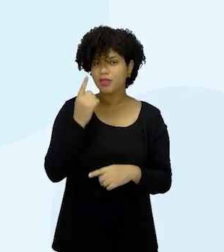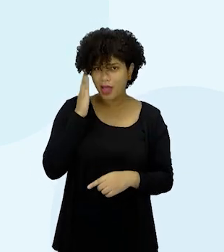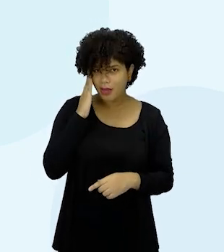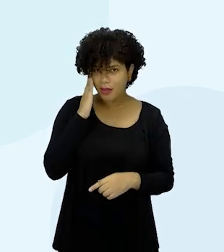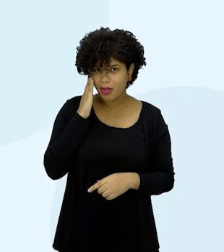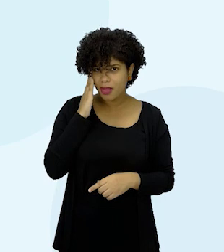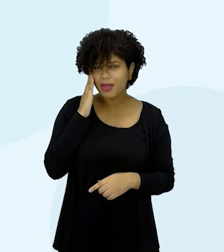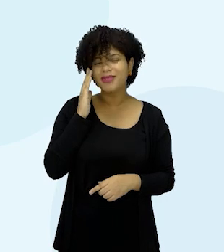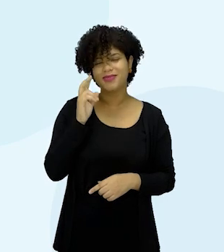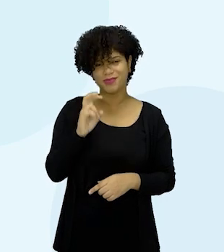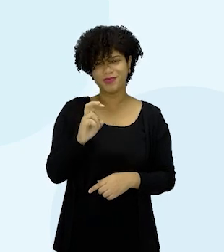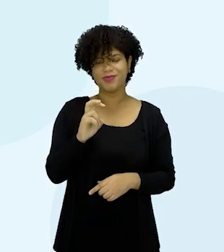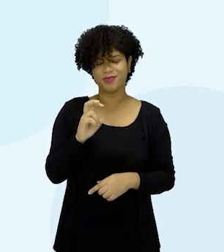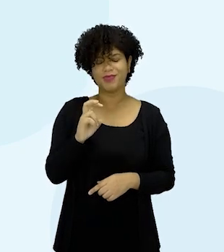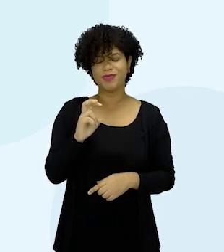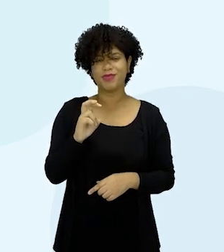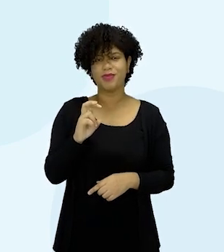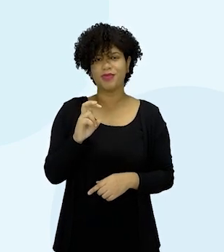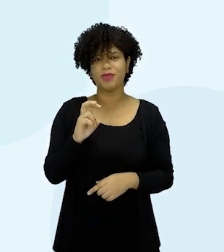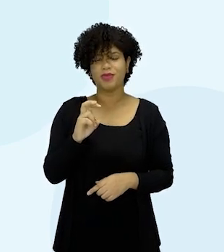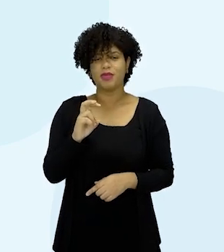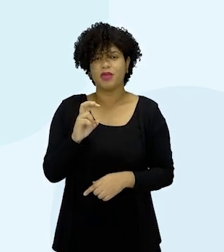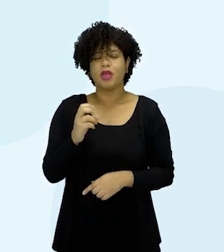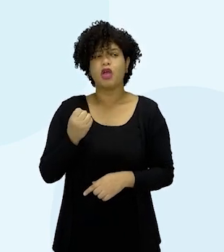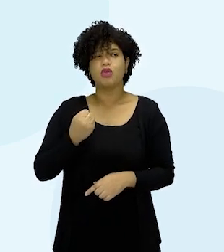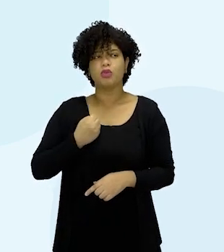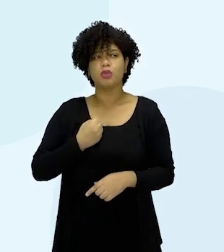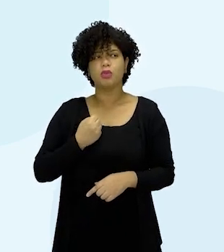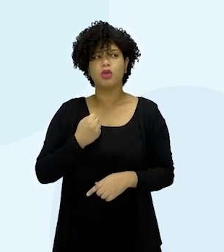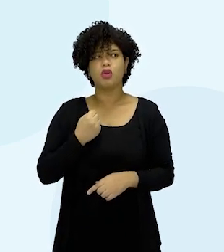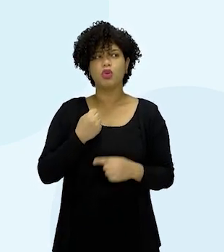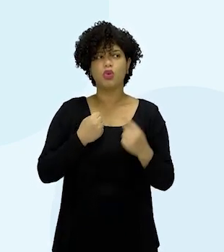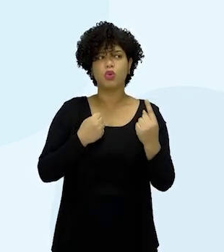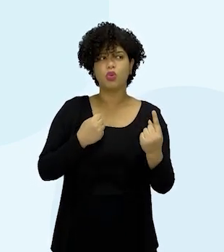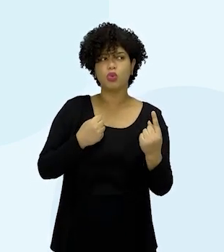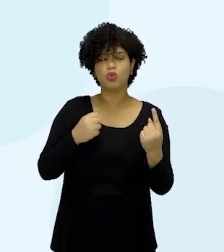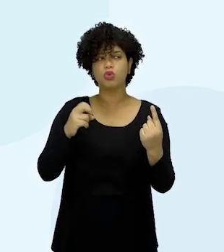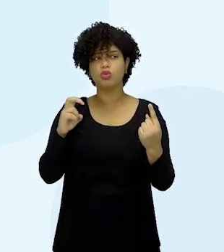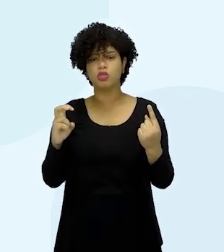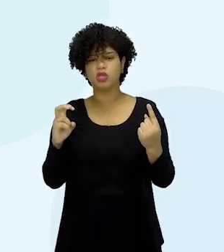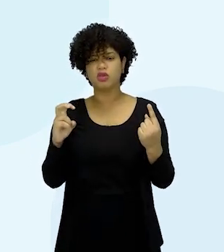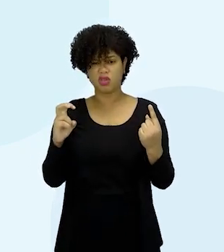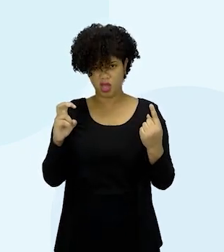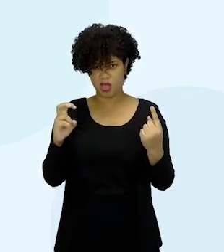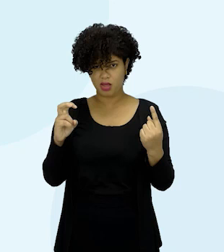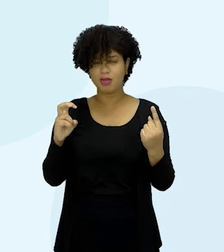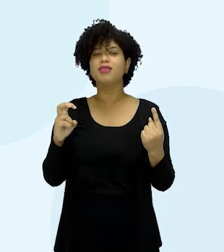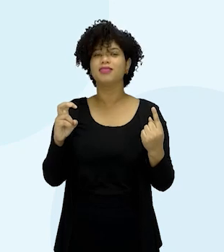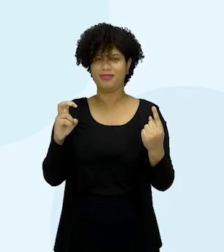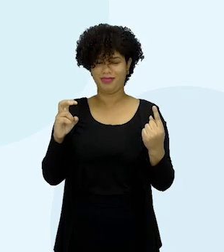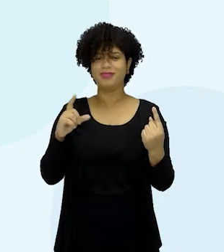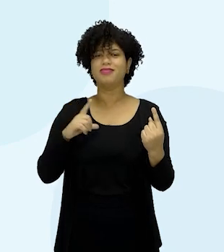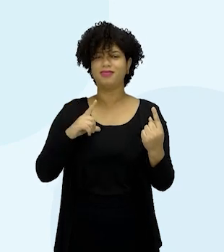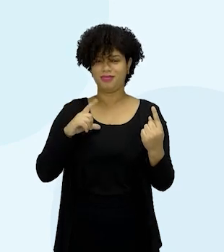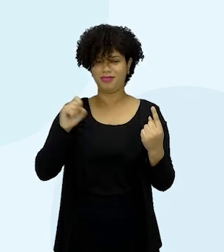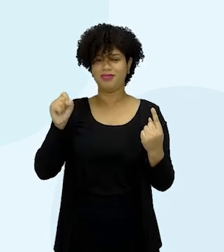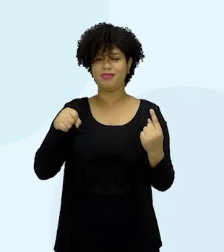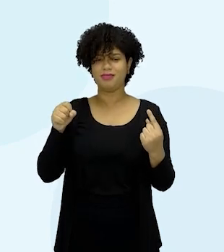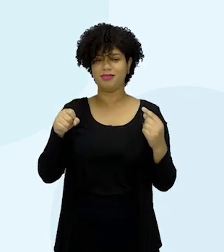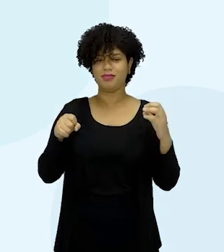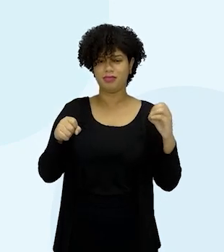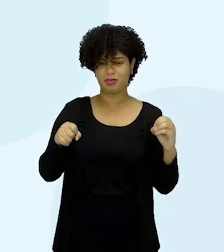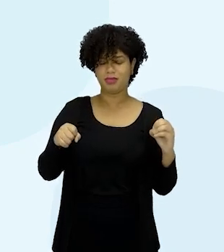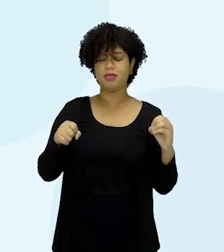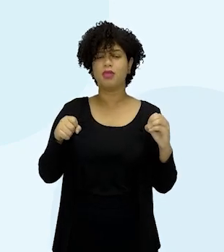1? 5. Ah, então eu vou ligar o número 1 com o número 5. Tem 5 lá no conjunto B para eu ligar? Ah, tem. Então, eu posso fazer a